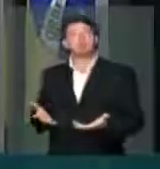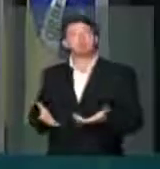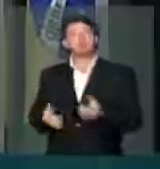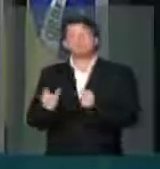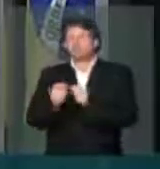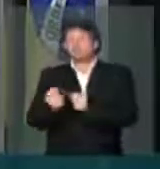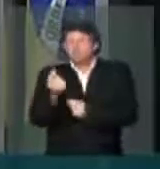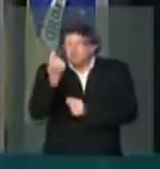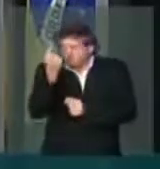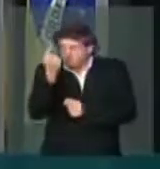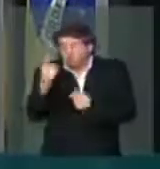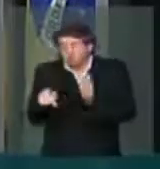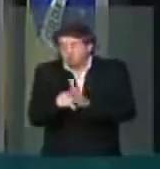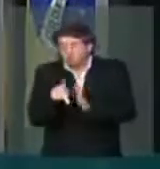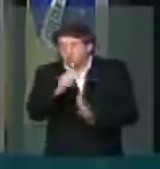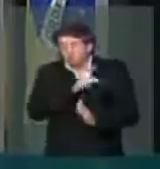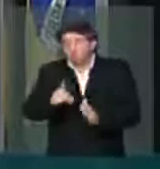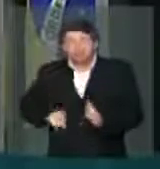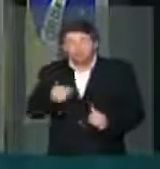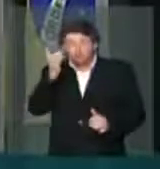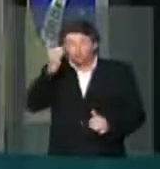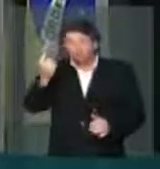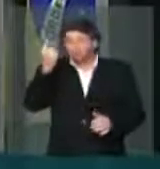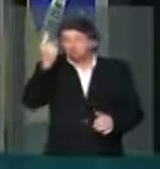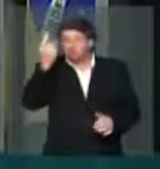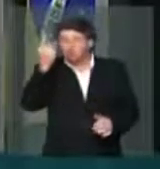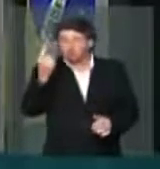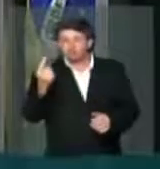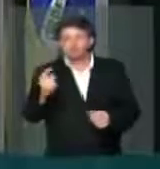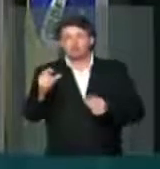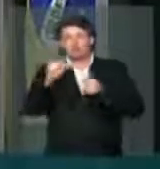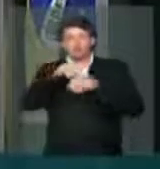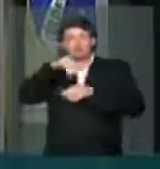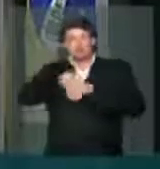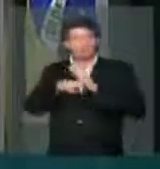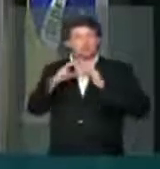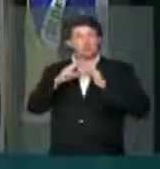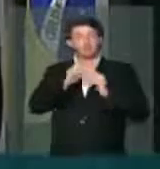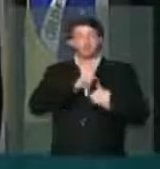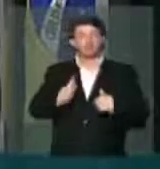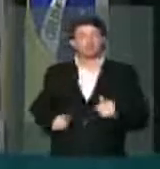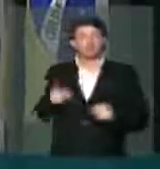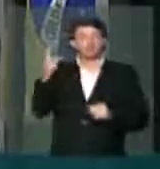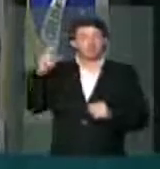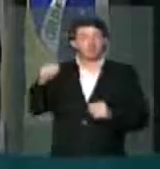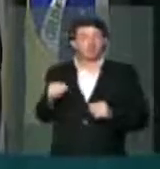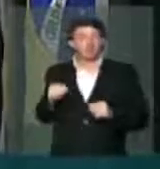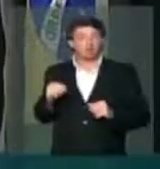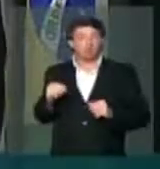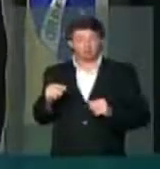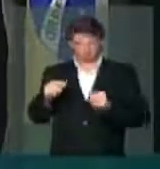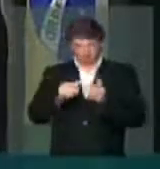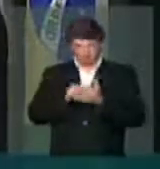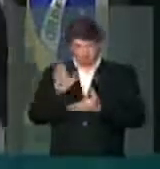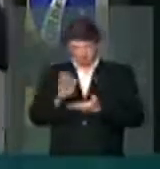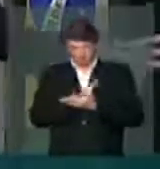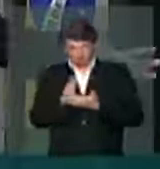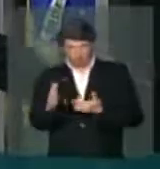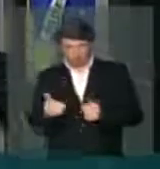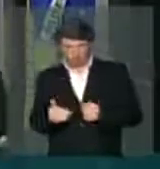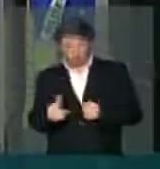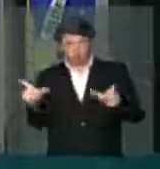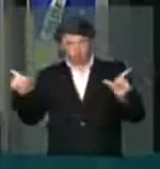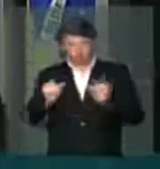um gesto da presidente Dilma que ela cortou na própria carne do governo. Fez alguma demissão?